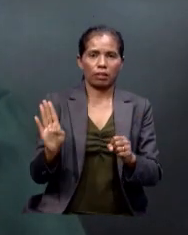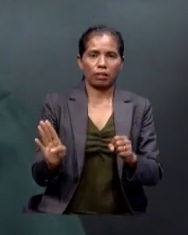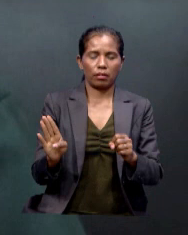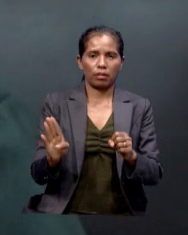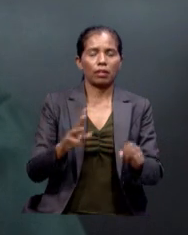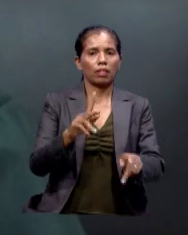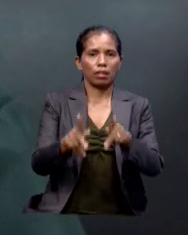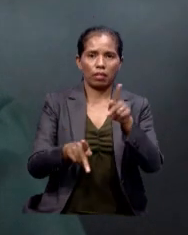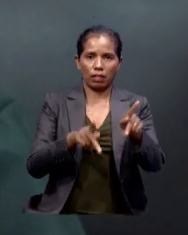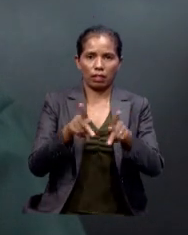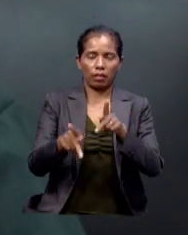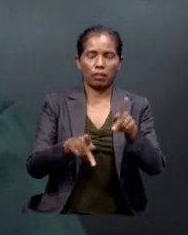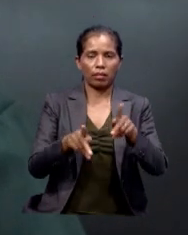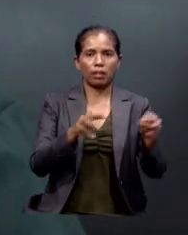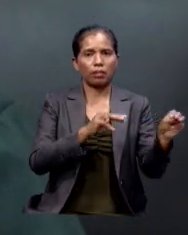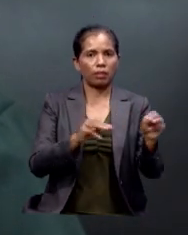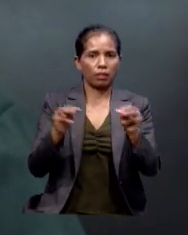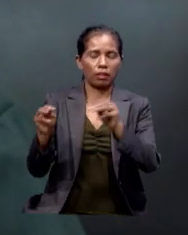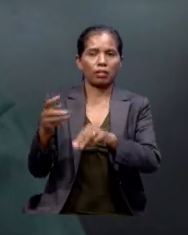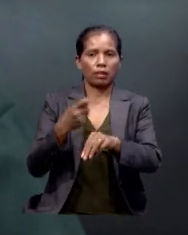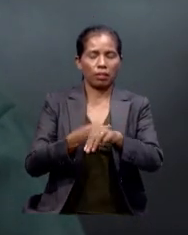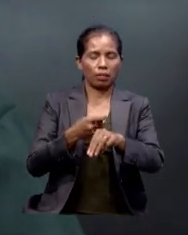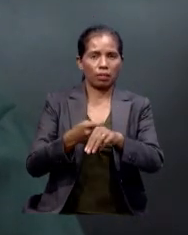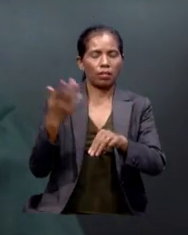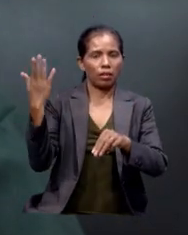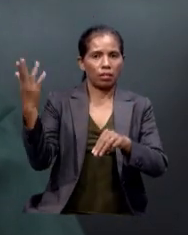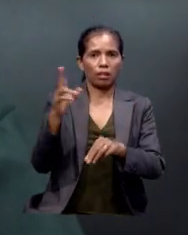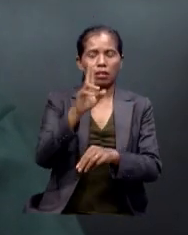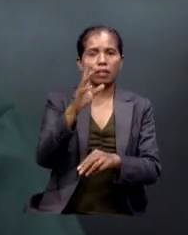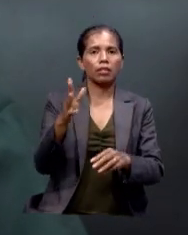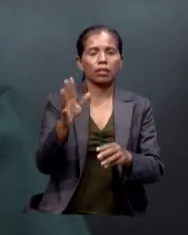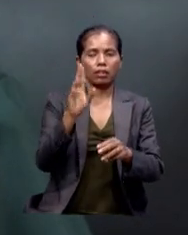refugiado neste momento nos Estados Unidos.